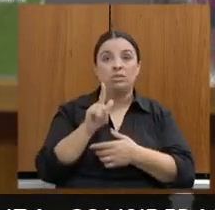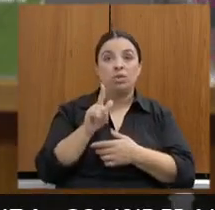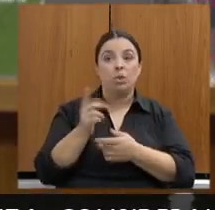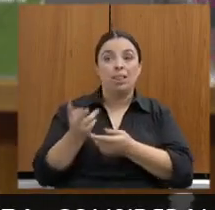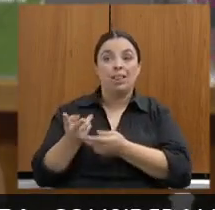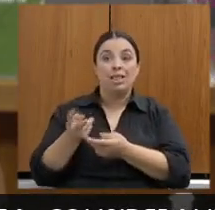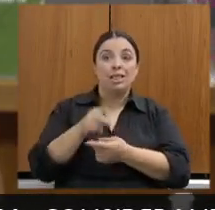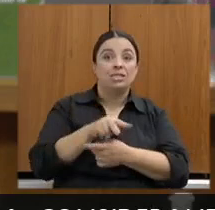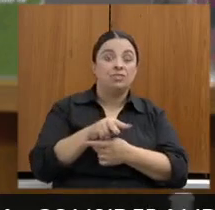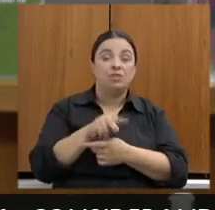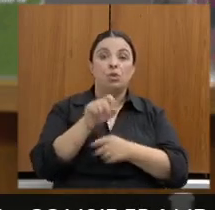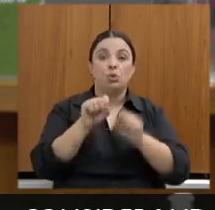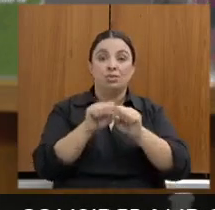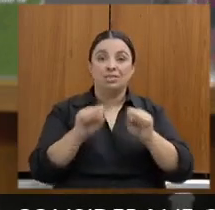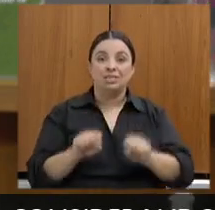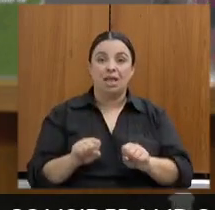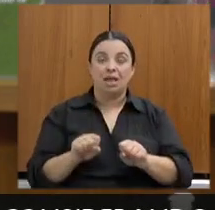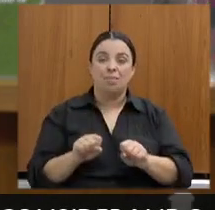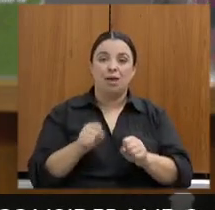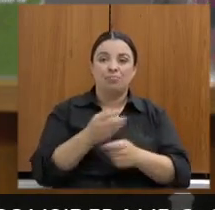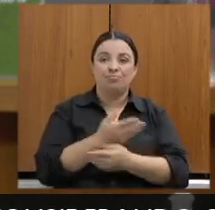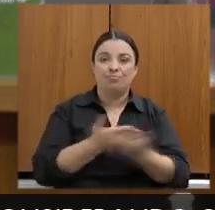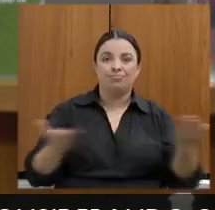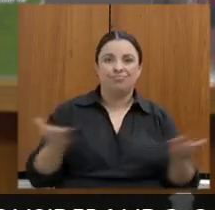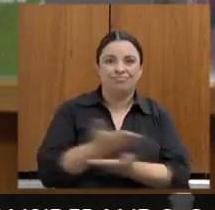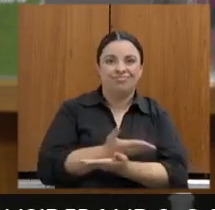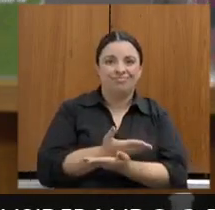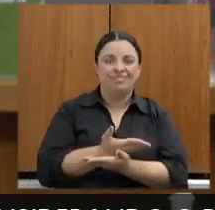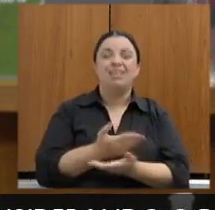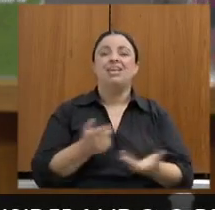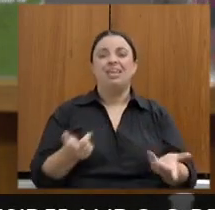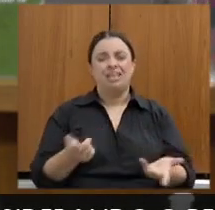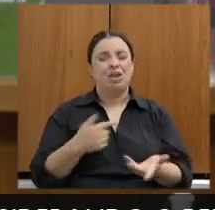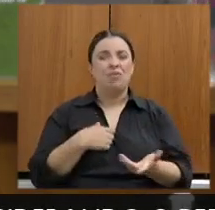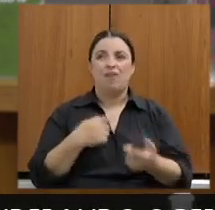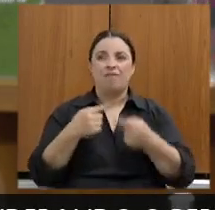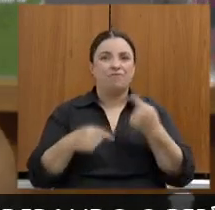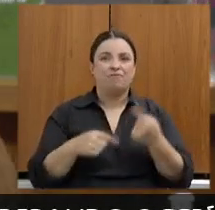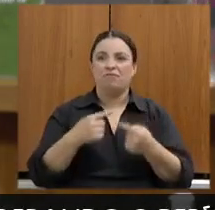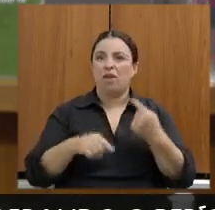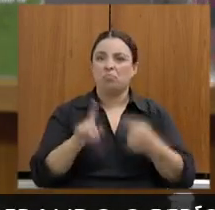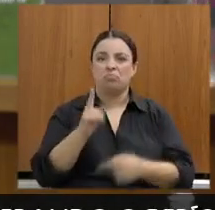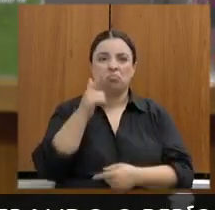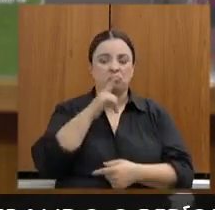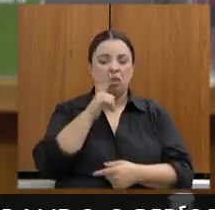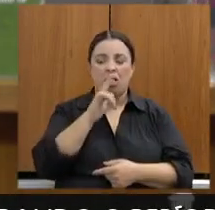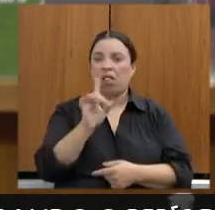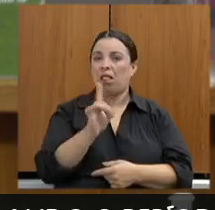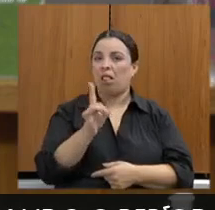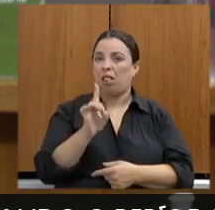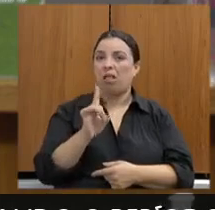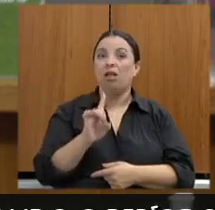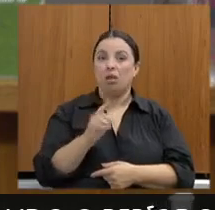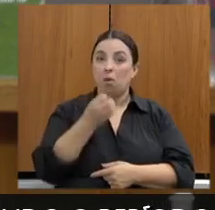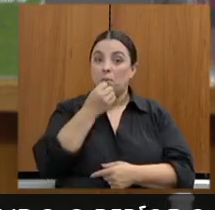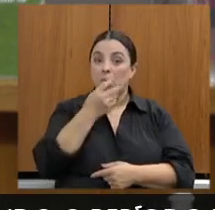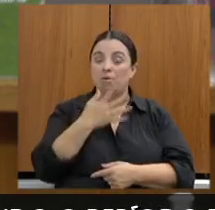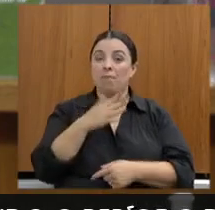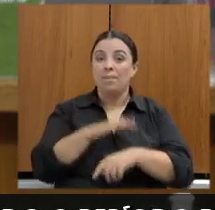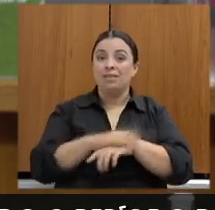toda a um sistema do outro então praticamente não vão ter fala e um a mudança sobre o outro